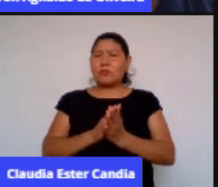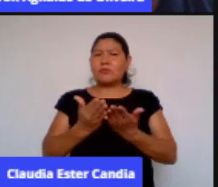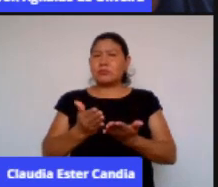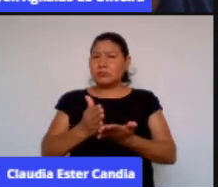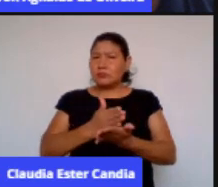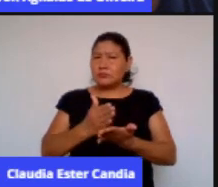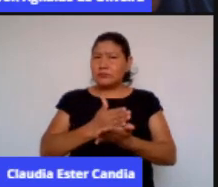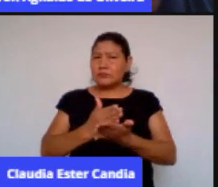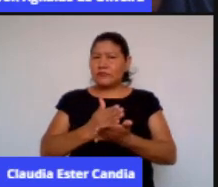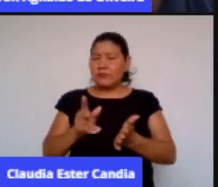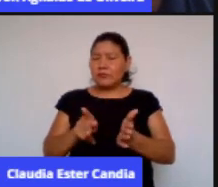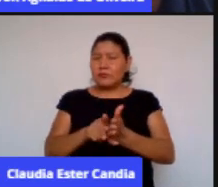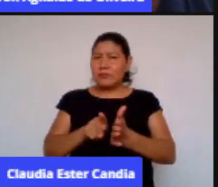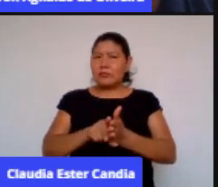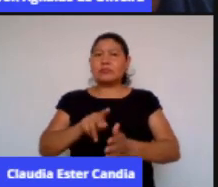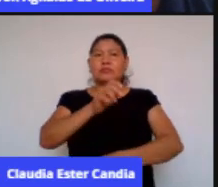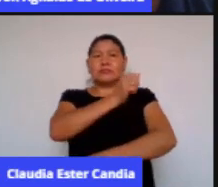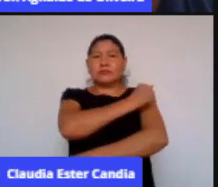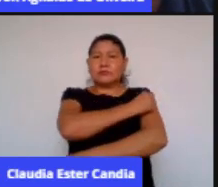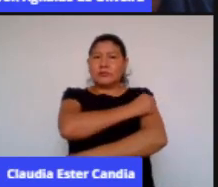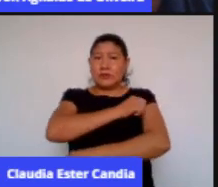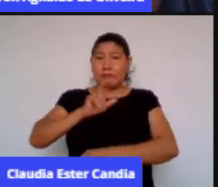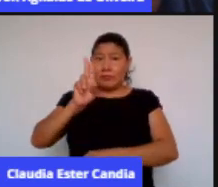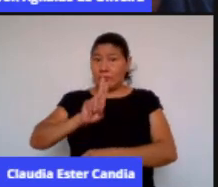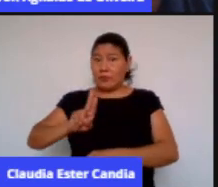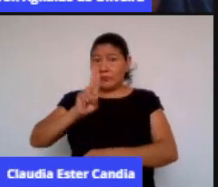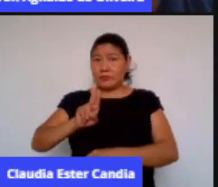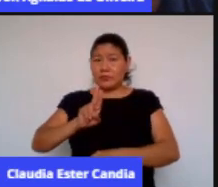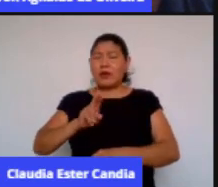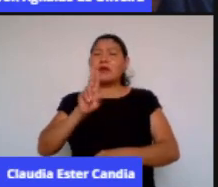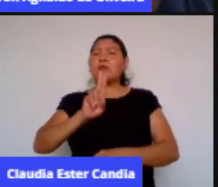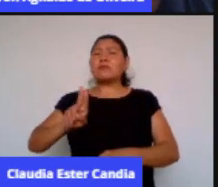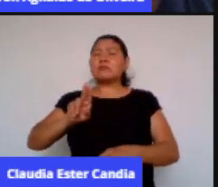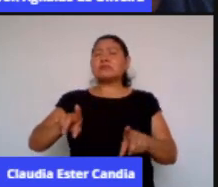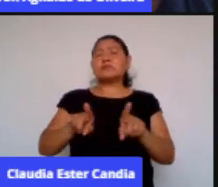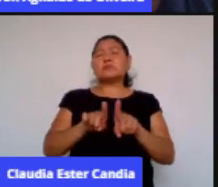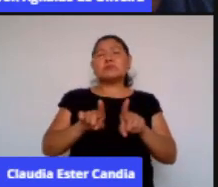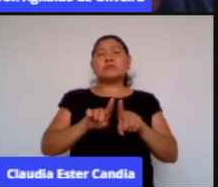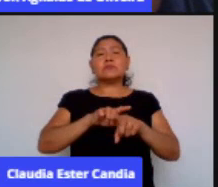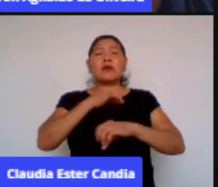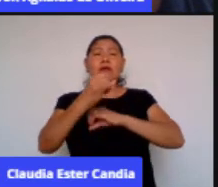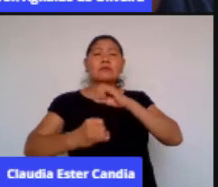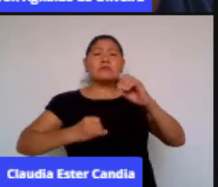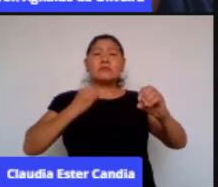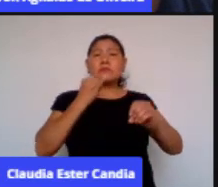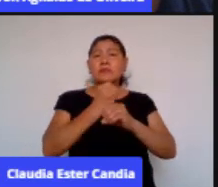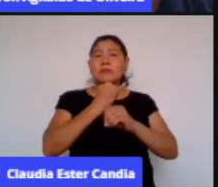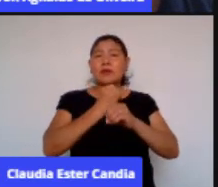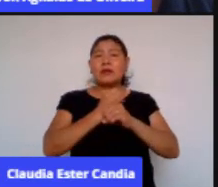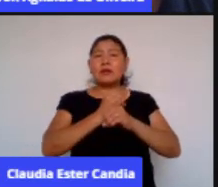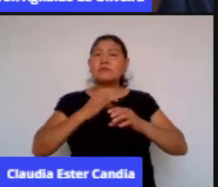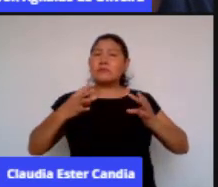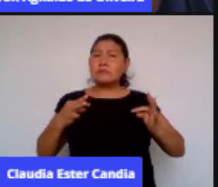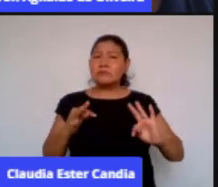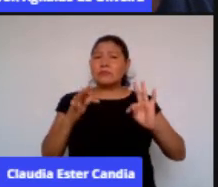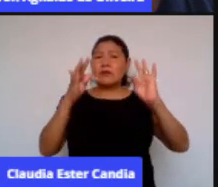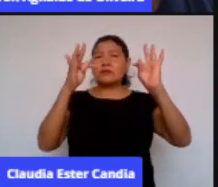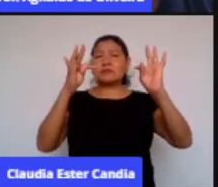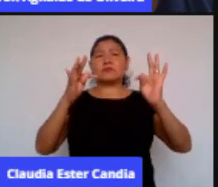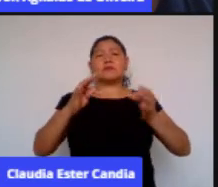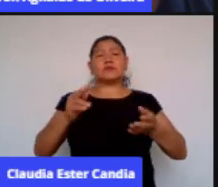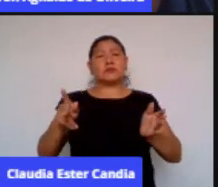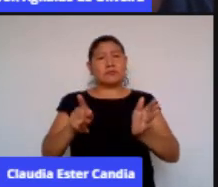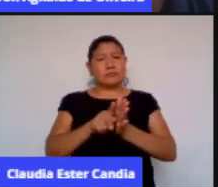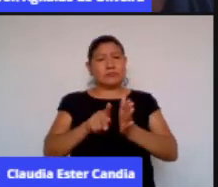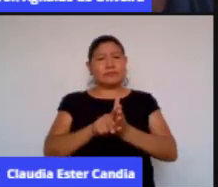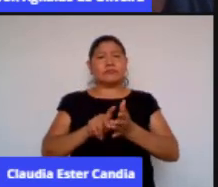pode utilizar, inclusive as plataformas digitais que esses livros didáticos eles disponibilizam para nós.